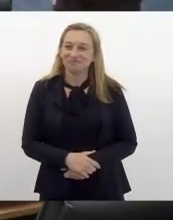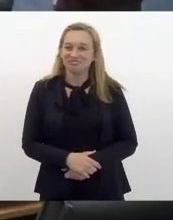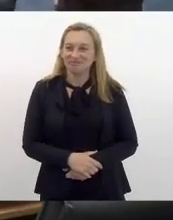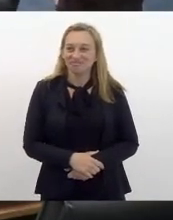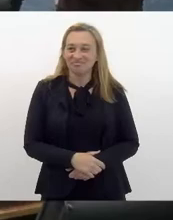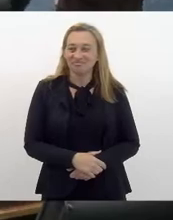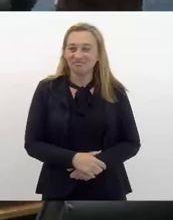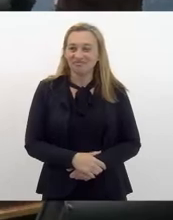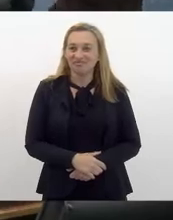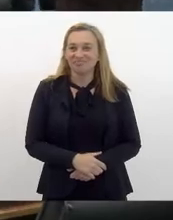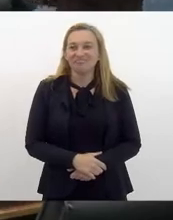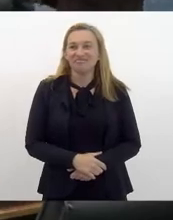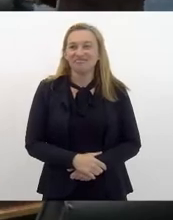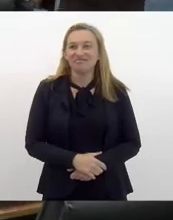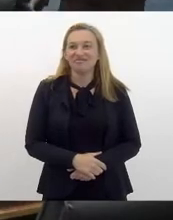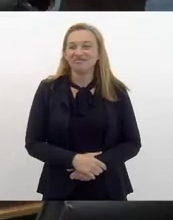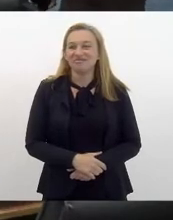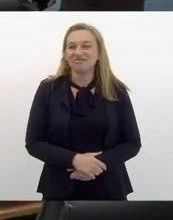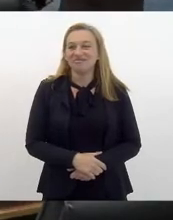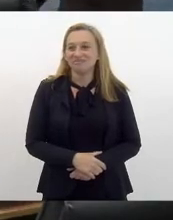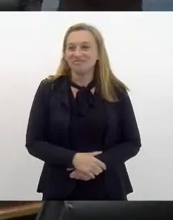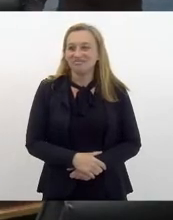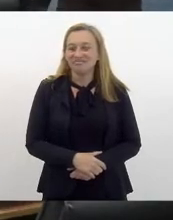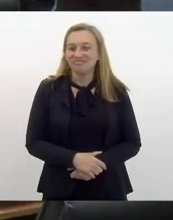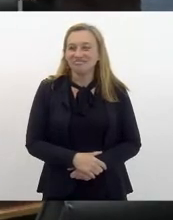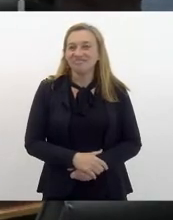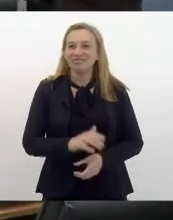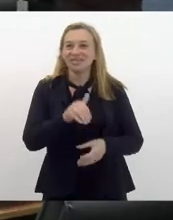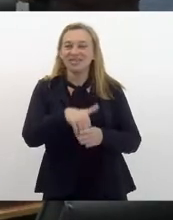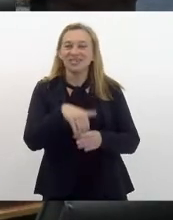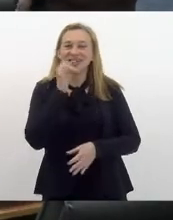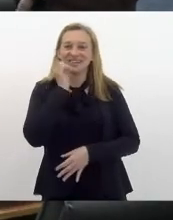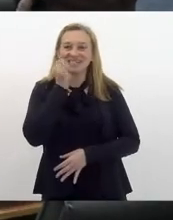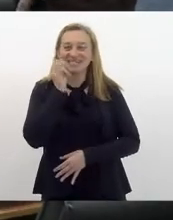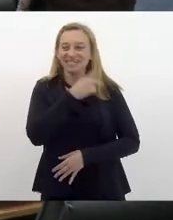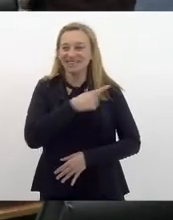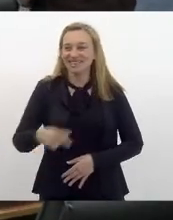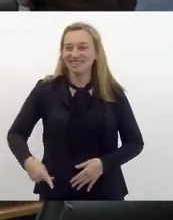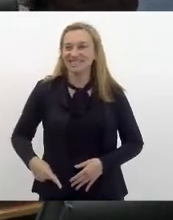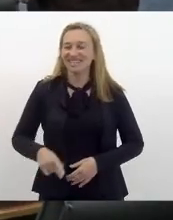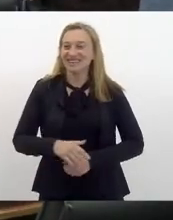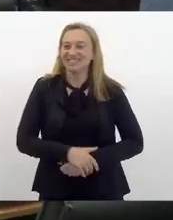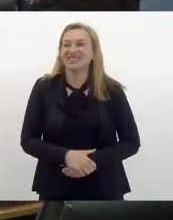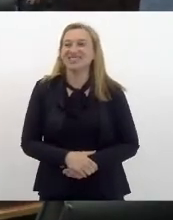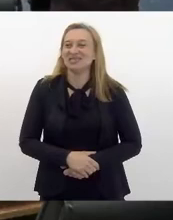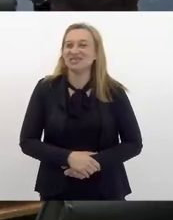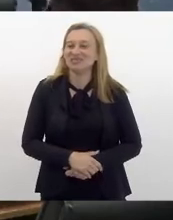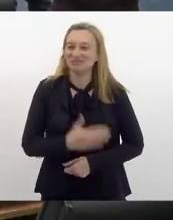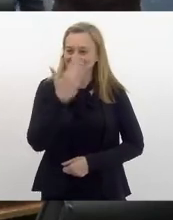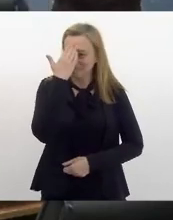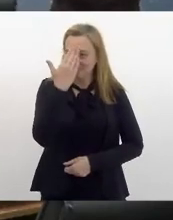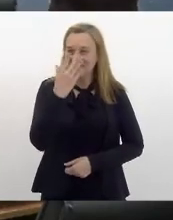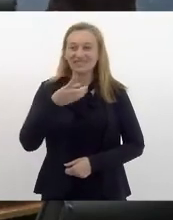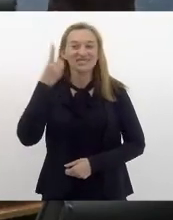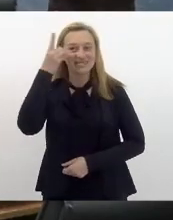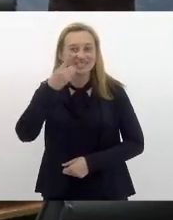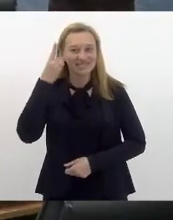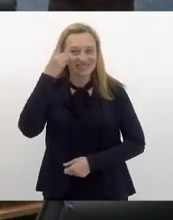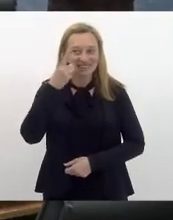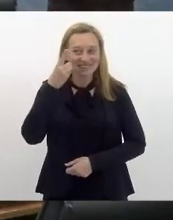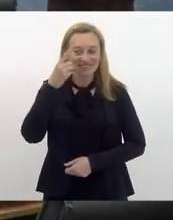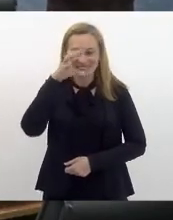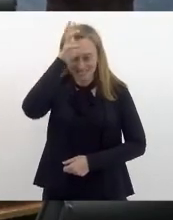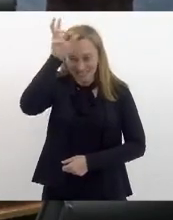e eu volto com a relatora da presidente Obrigada Deputado Caroline Deputado da Tia Jô voto